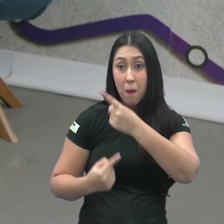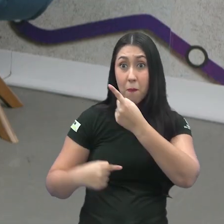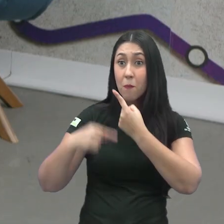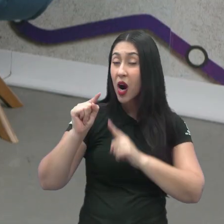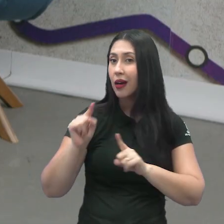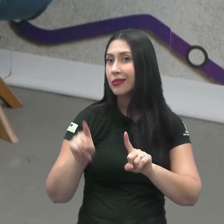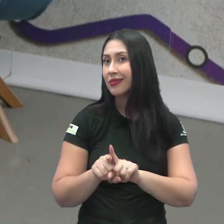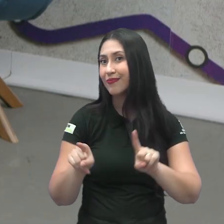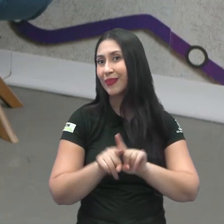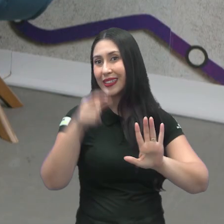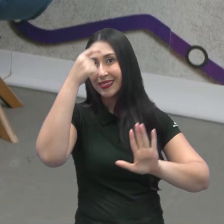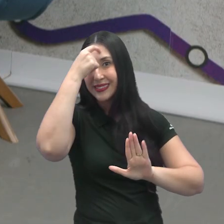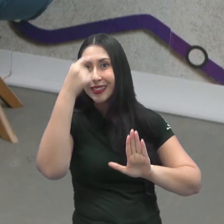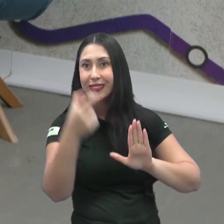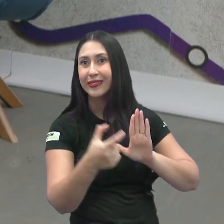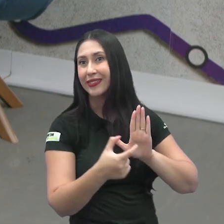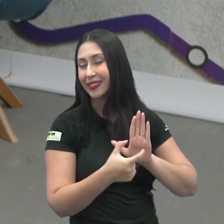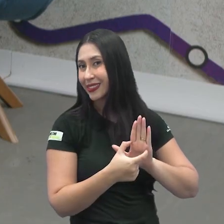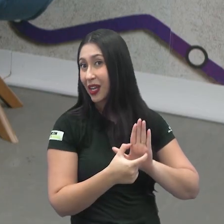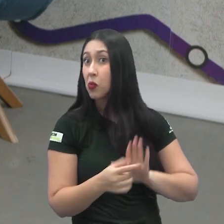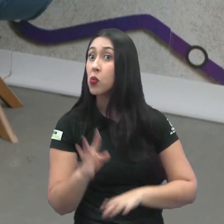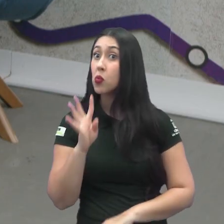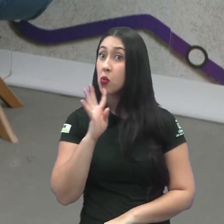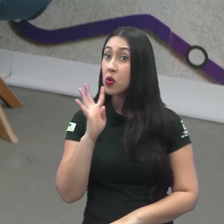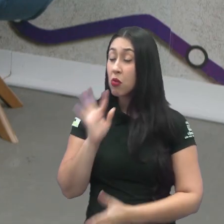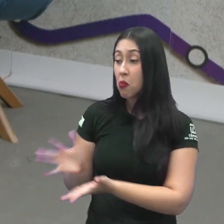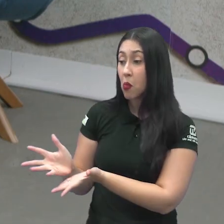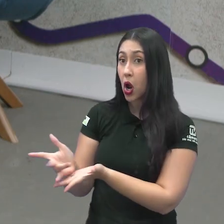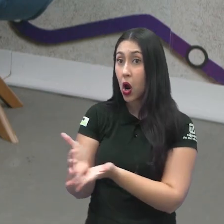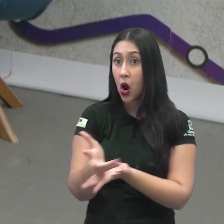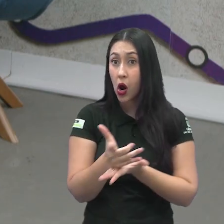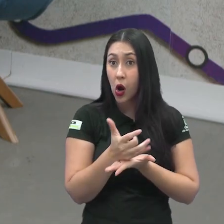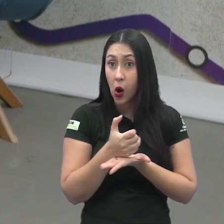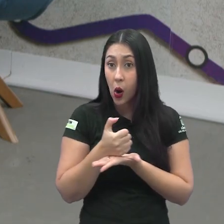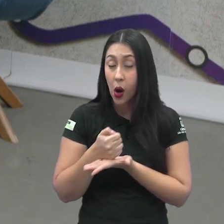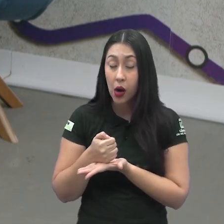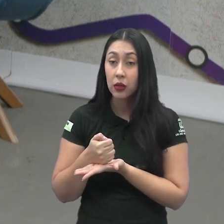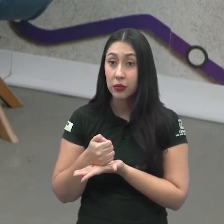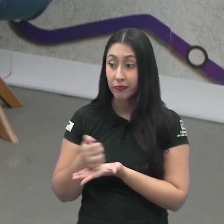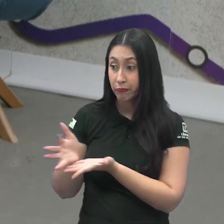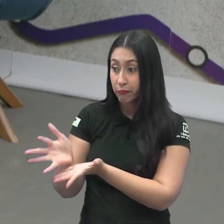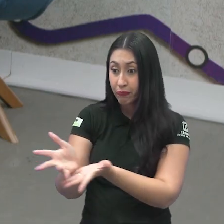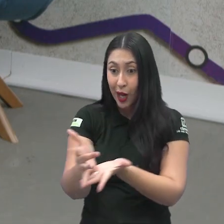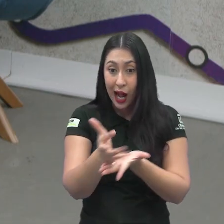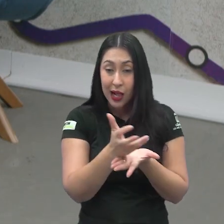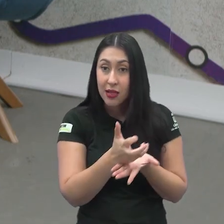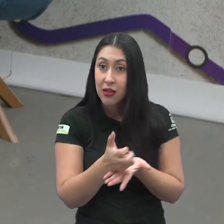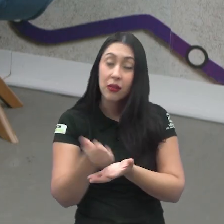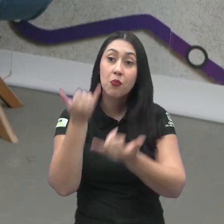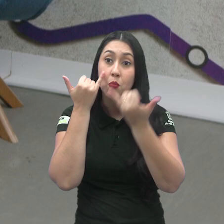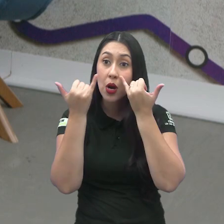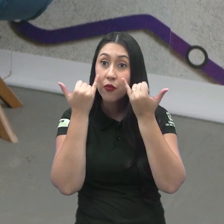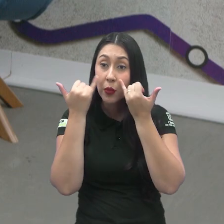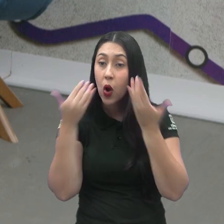tecnologia, é o avanço da inteligência artificial, é o avanço do conhecimento de dados. Assim, cada vez mais os dados de qualquer